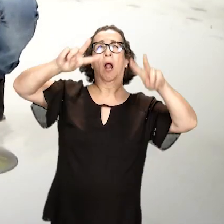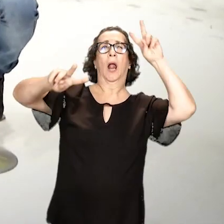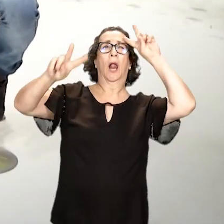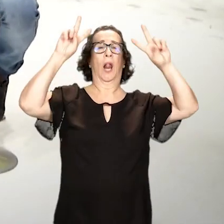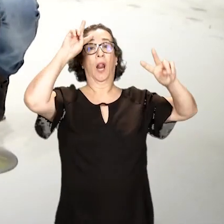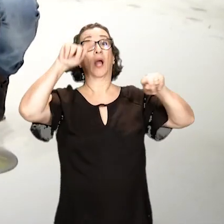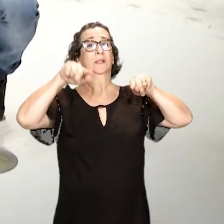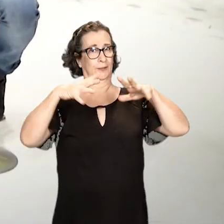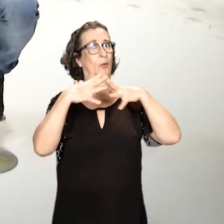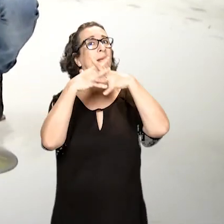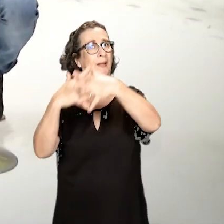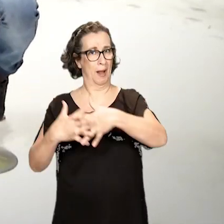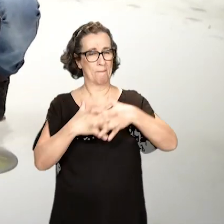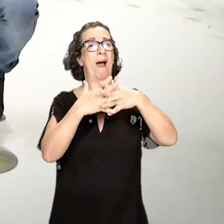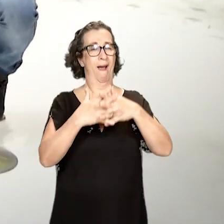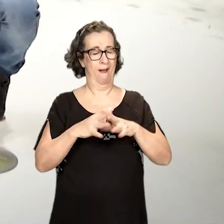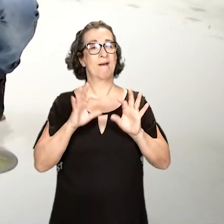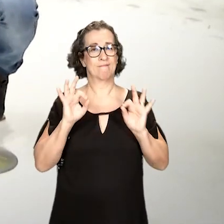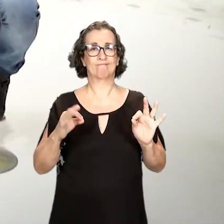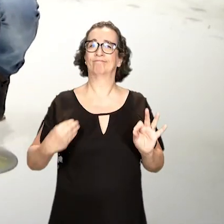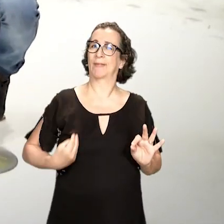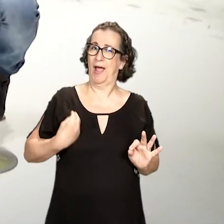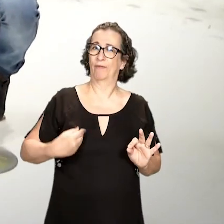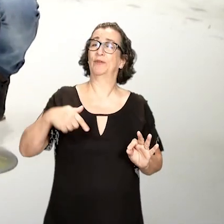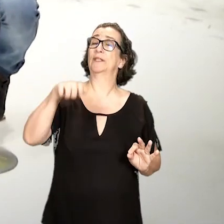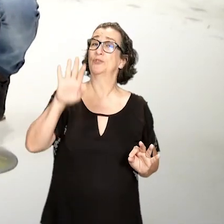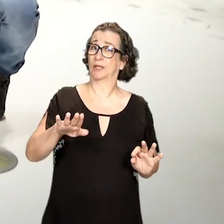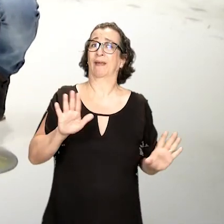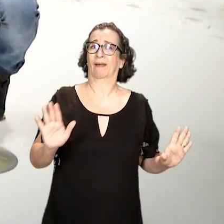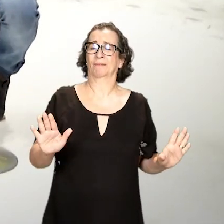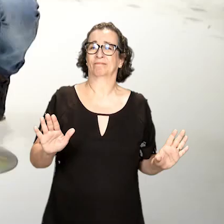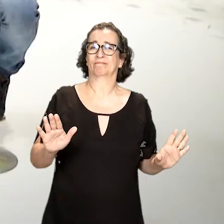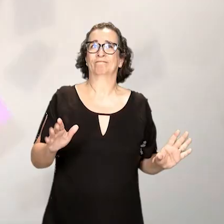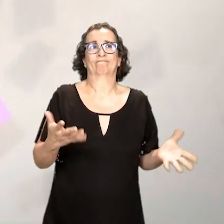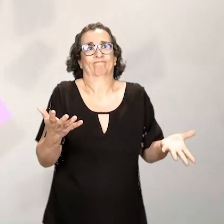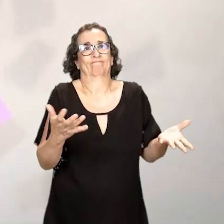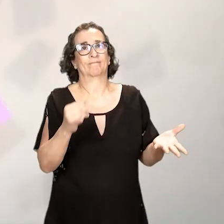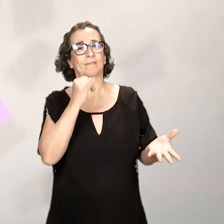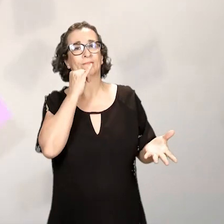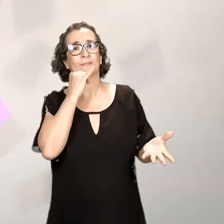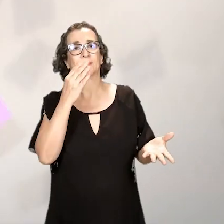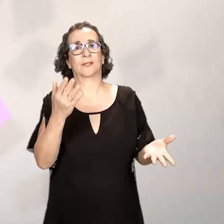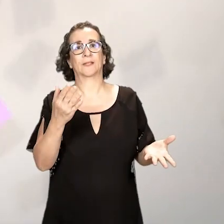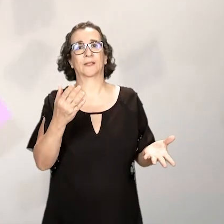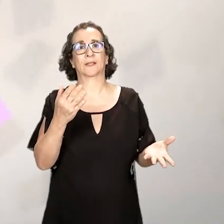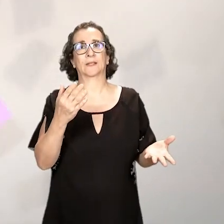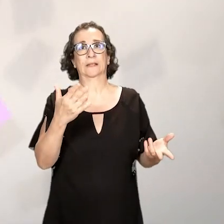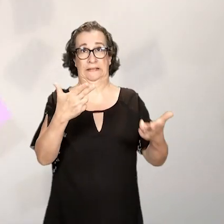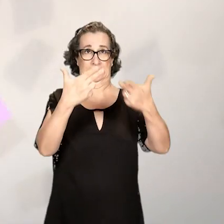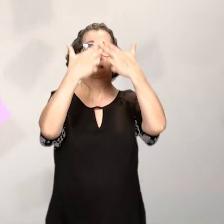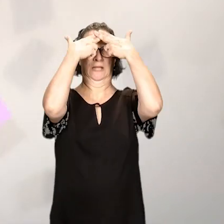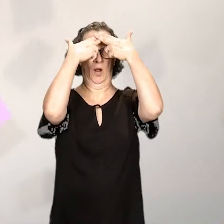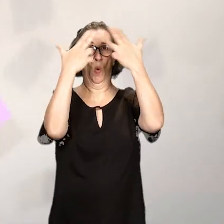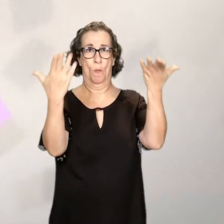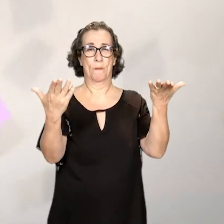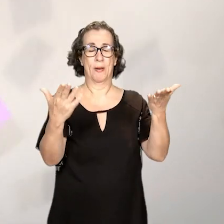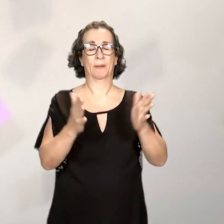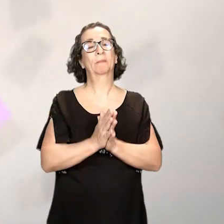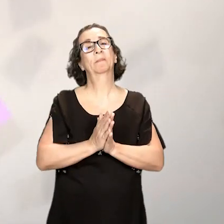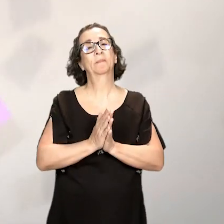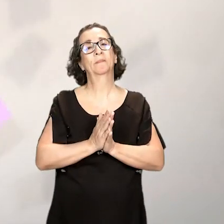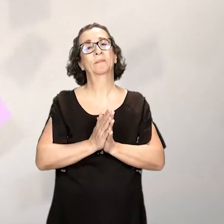atrapalha Com certeza a vida de quem né Fica quando a gente diz traumatizado